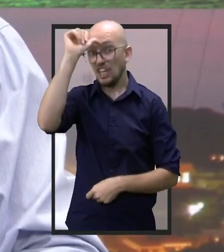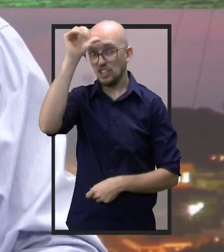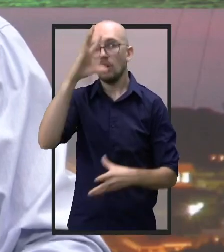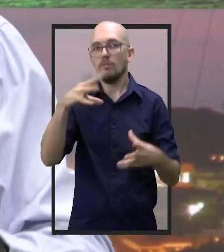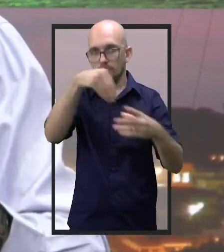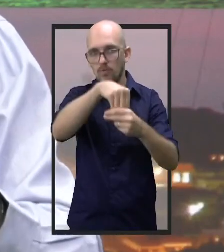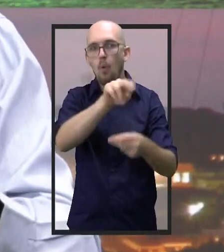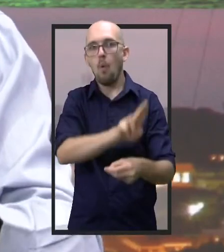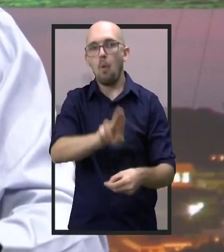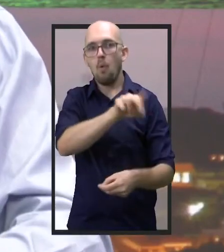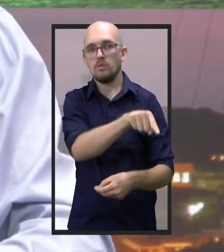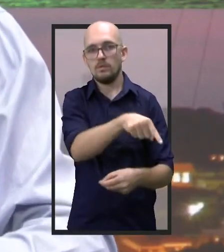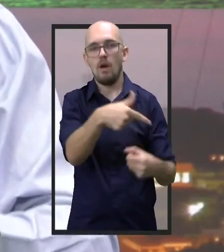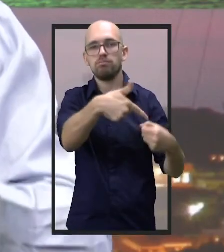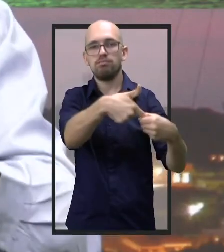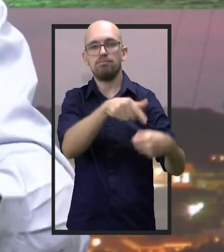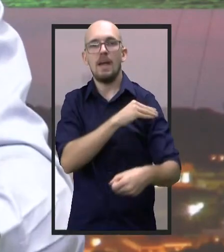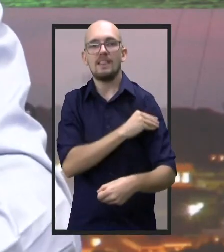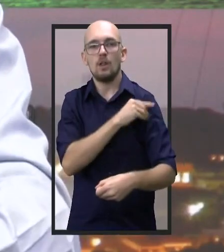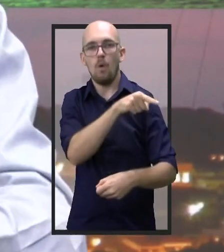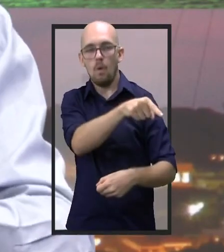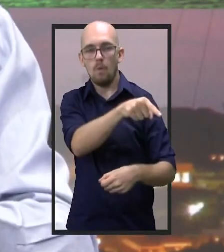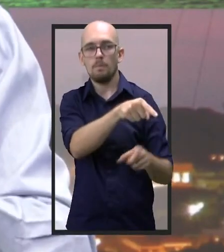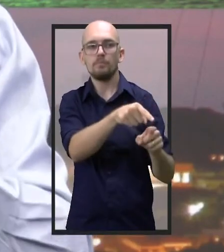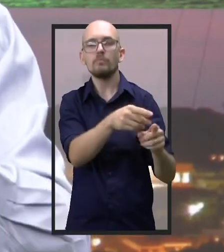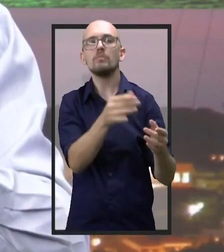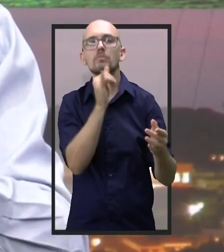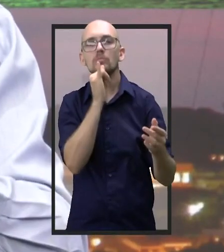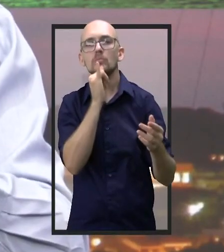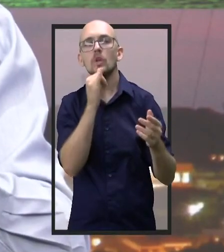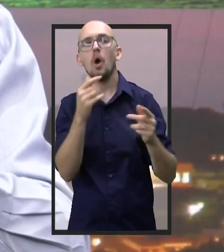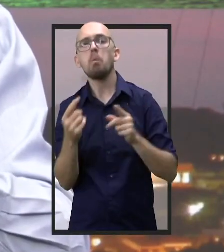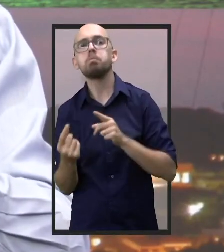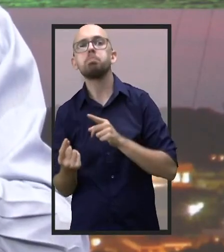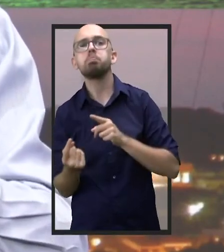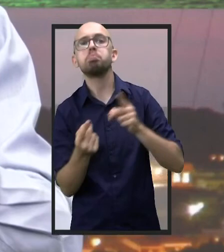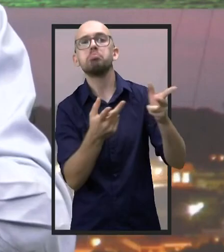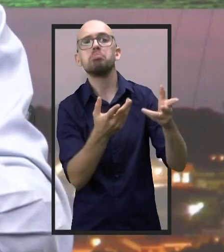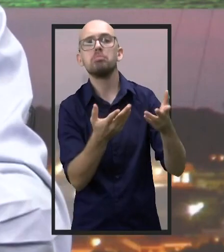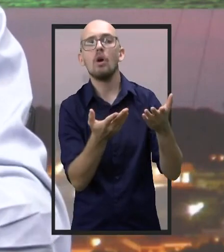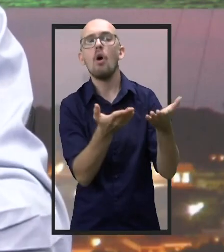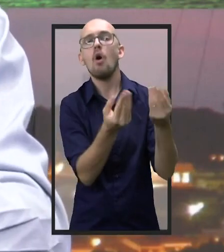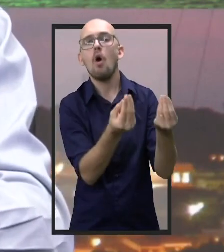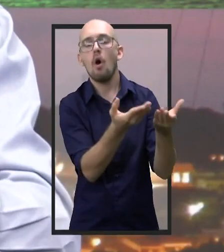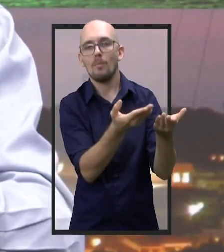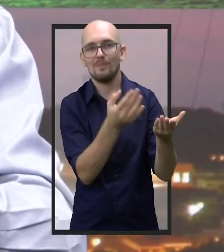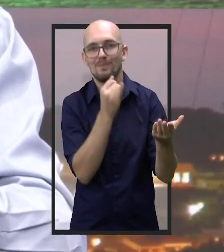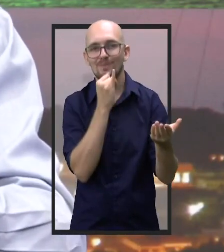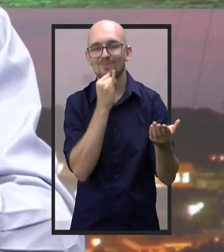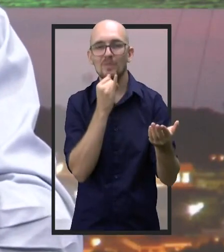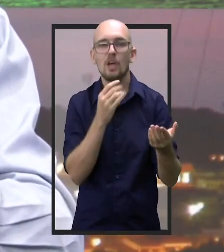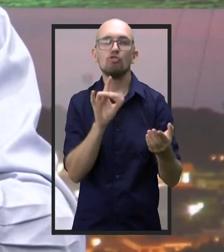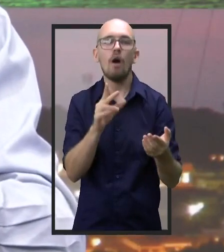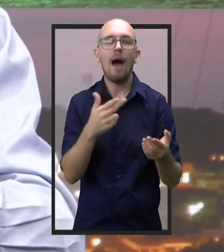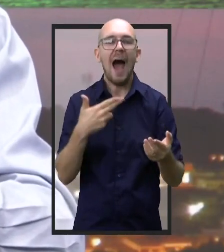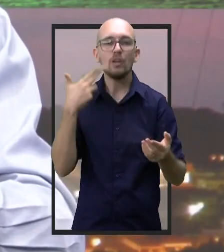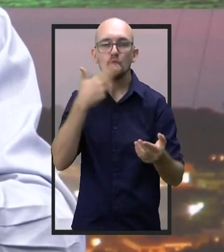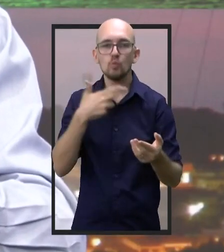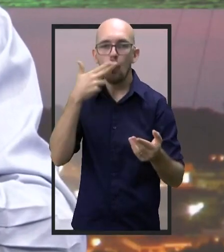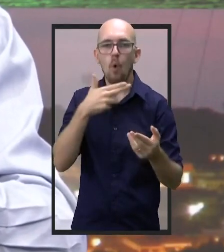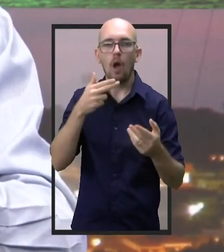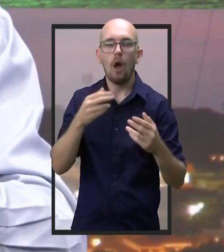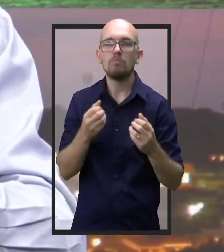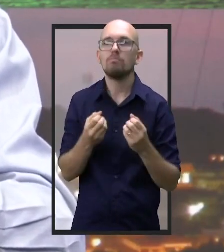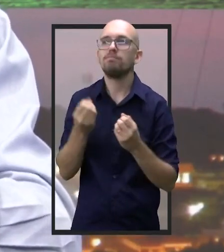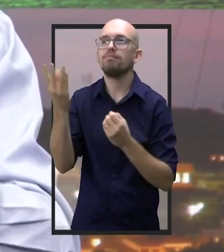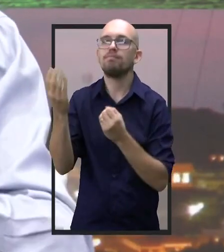seu combustível, esse esforço de manter o cara no campo, ele pode fazê-lo. Em vez de jogar um açúcar, excesso